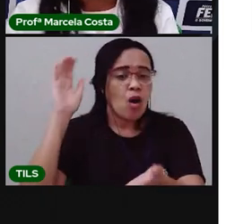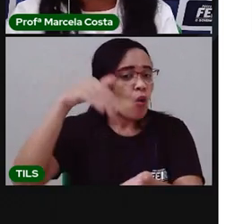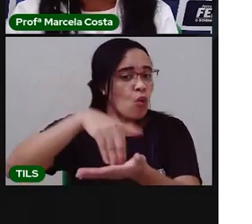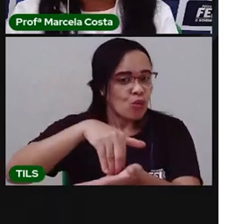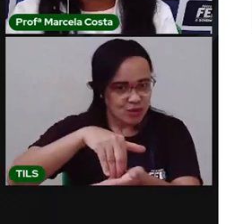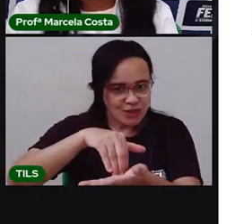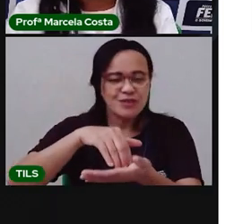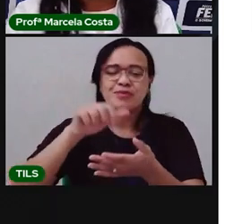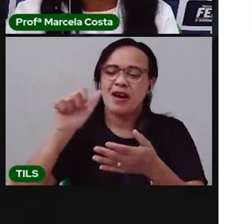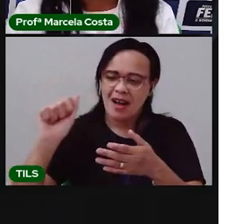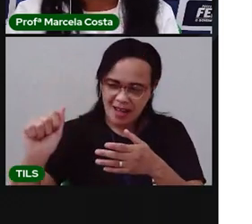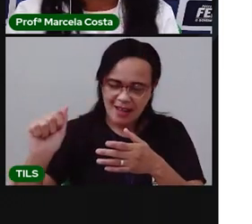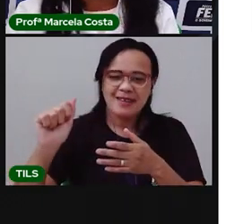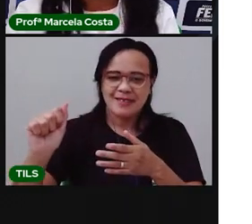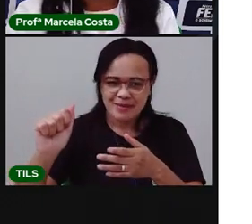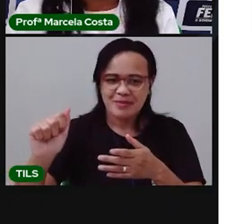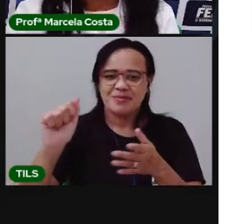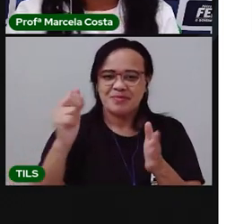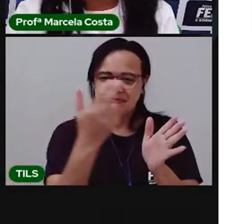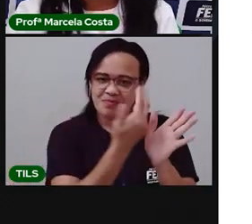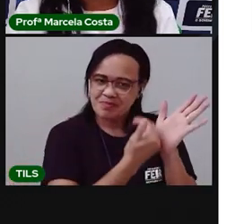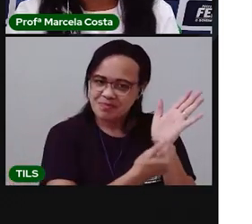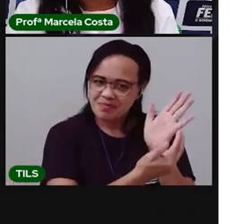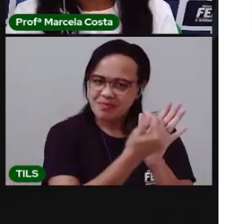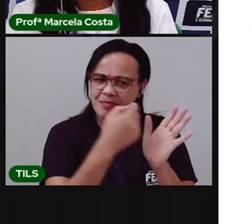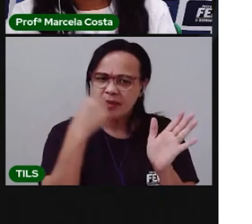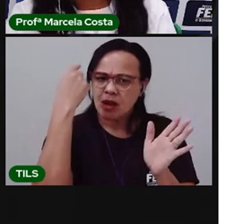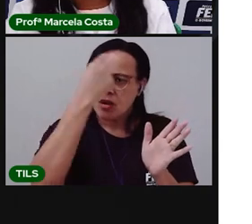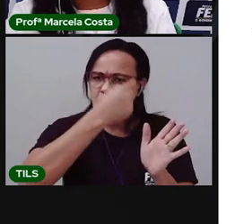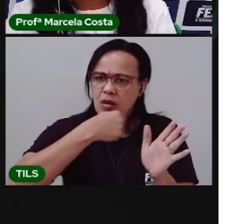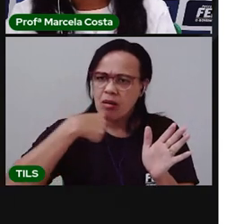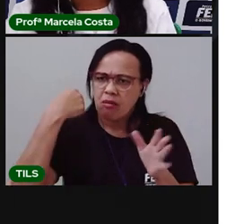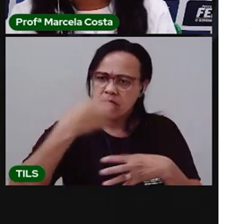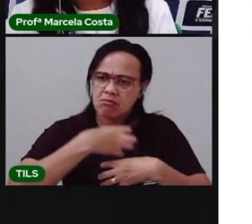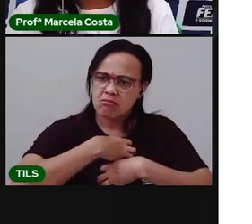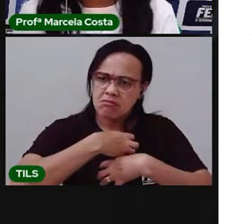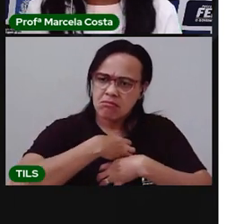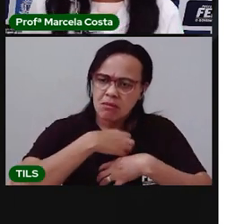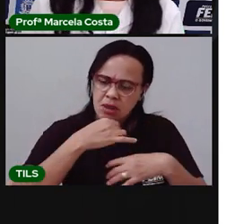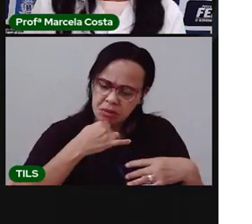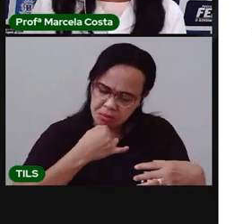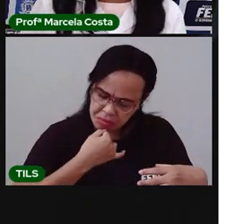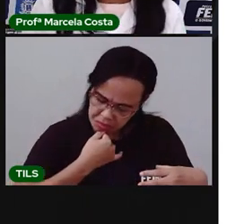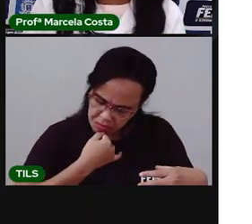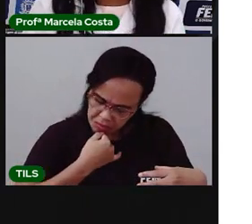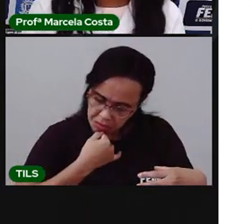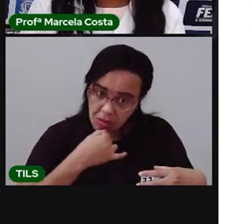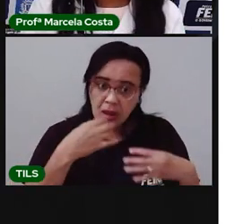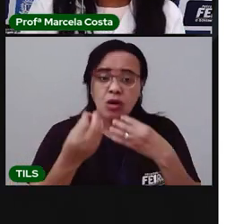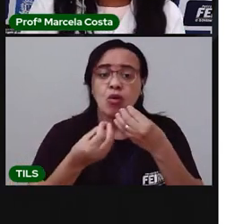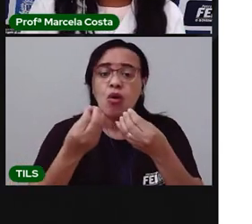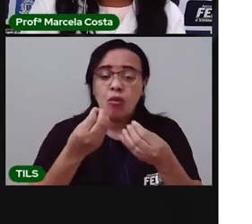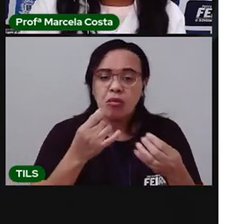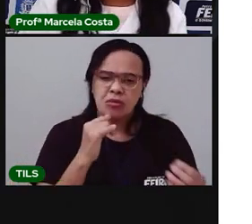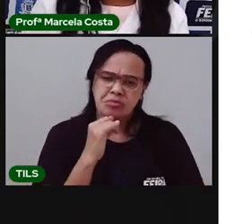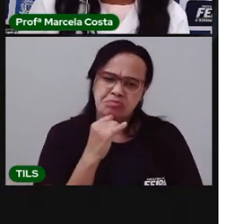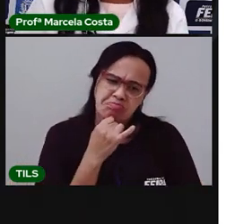Letra A. Desenha aqui a expressão facial que demonstra tristeza.